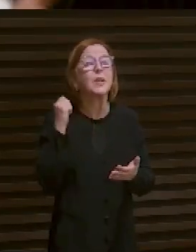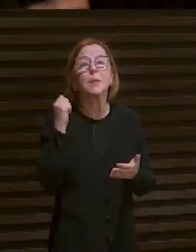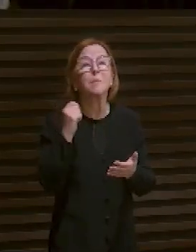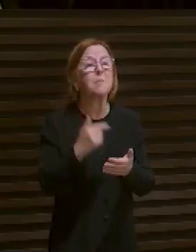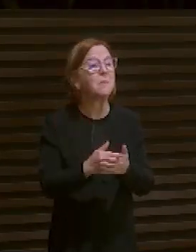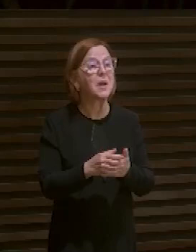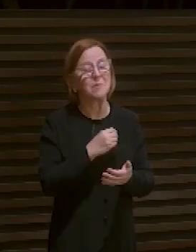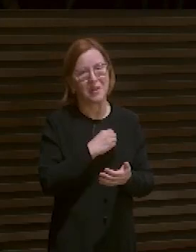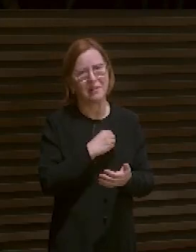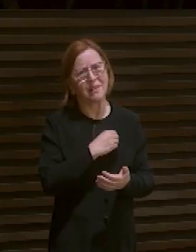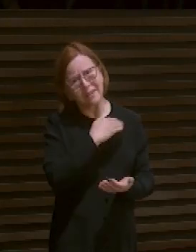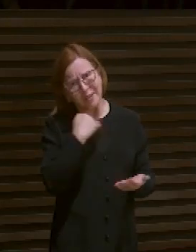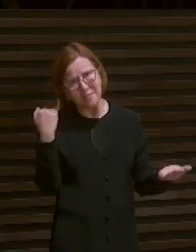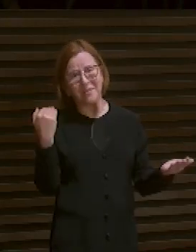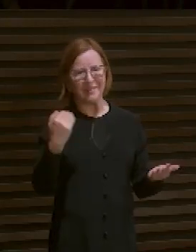A morte.